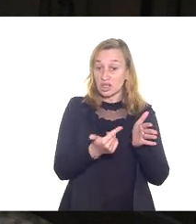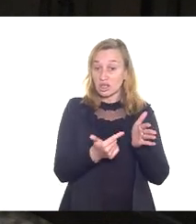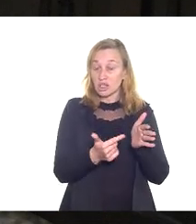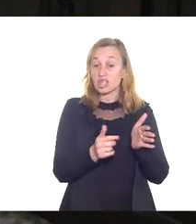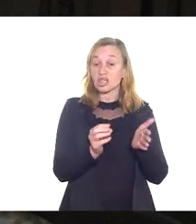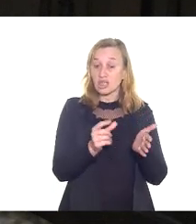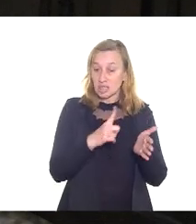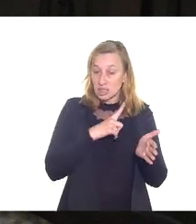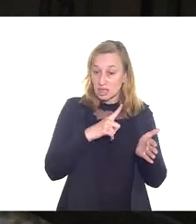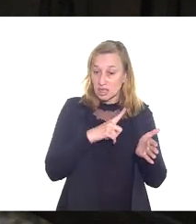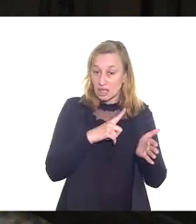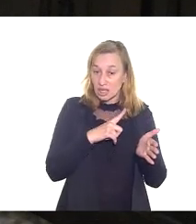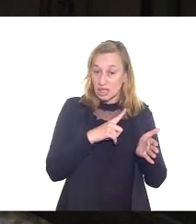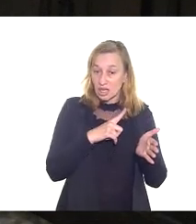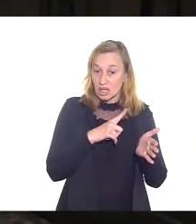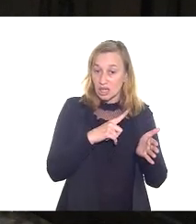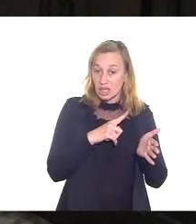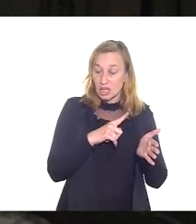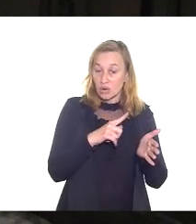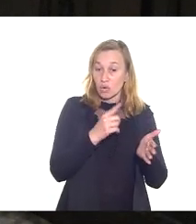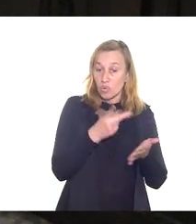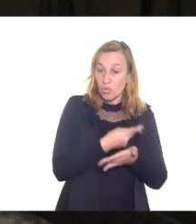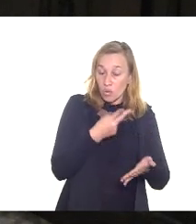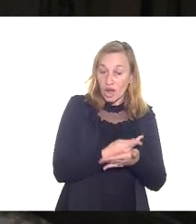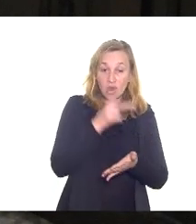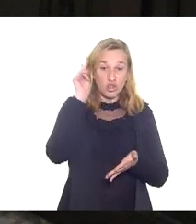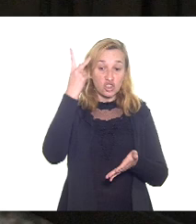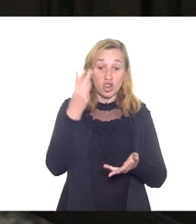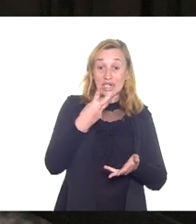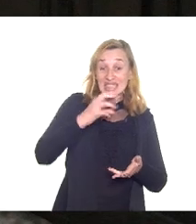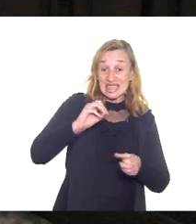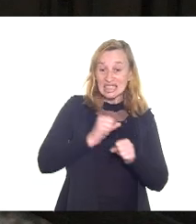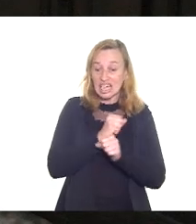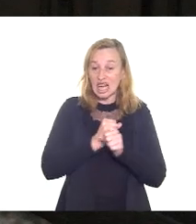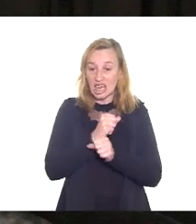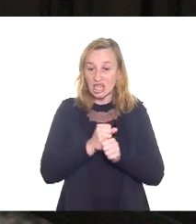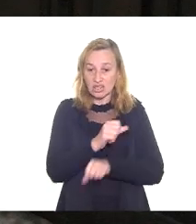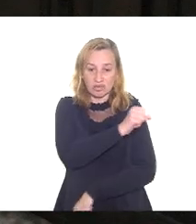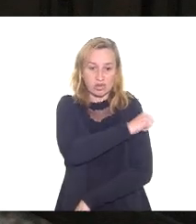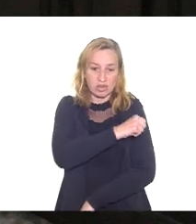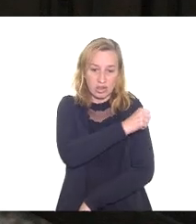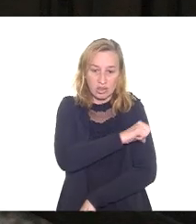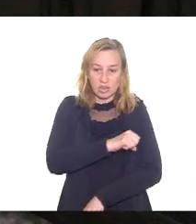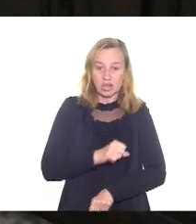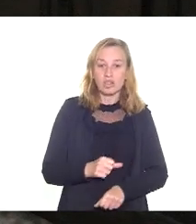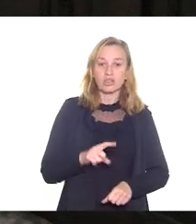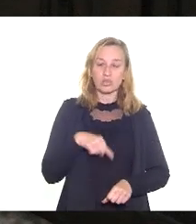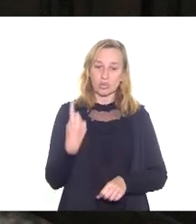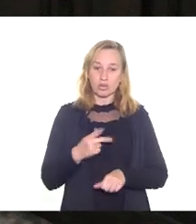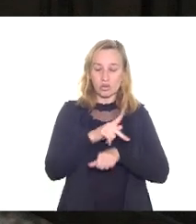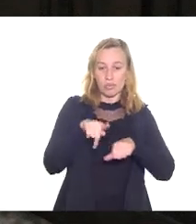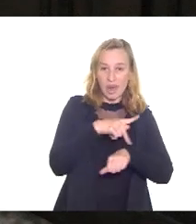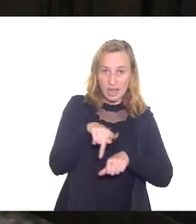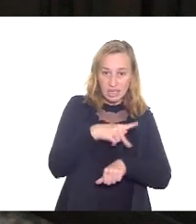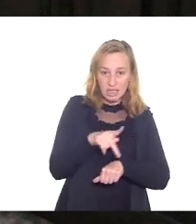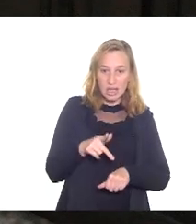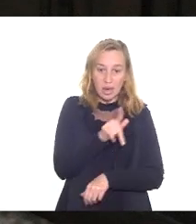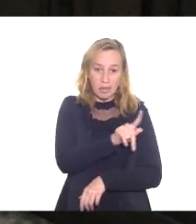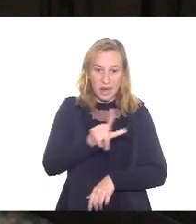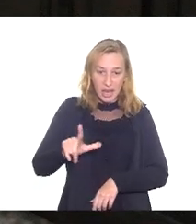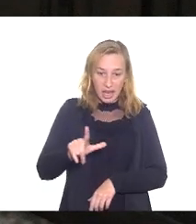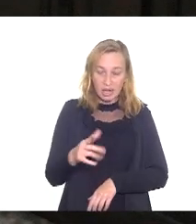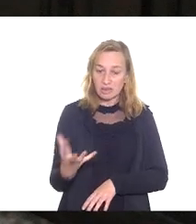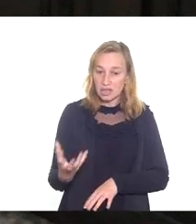histórica de 30 anos com os trabalhadores de enfermagem no nosso país. O PL já recebeu